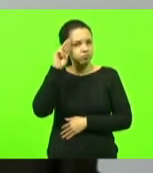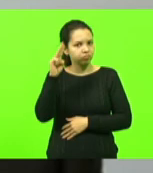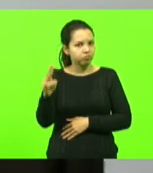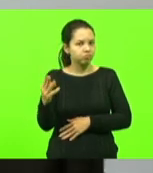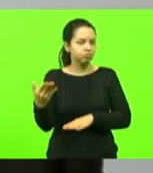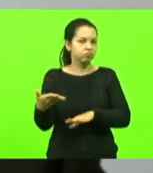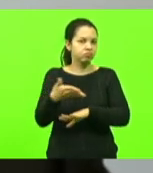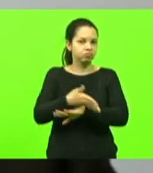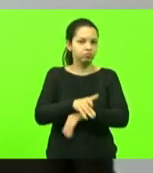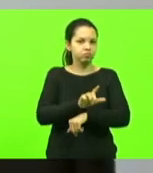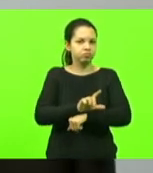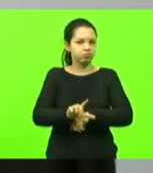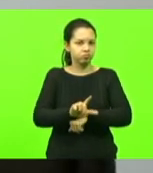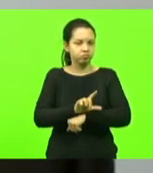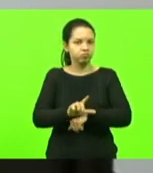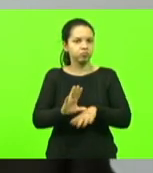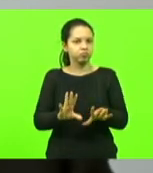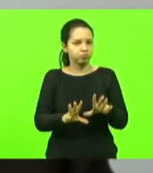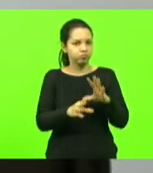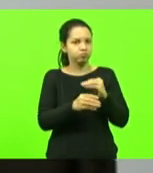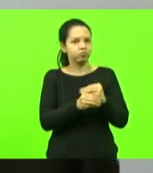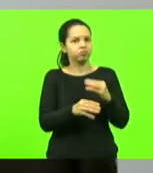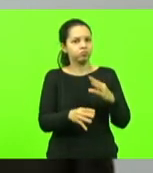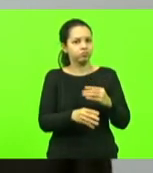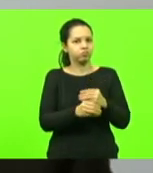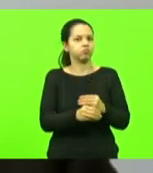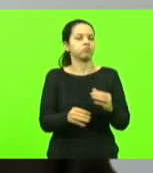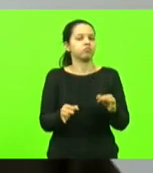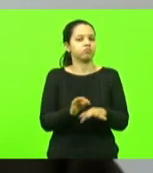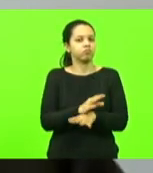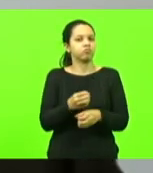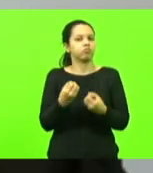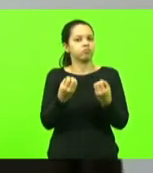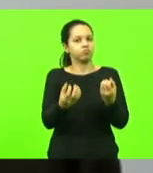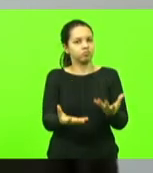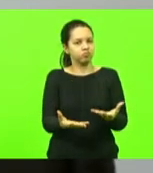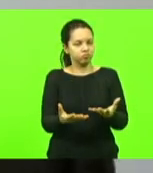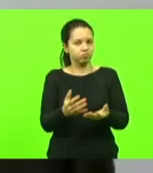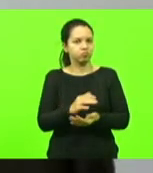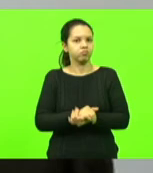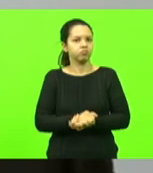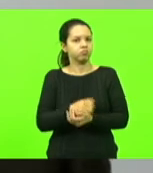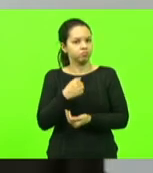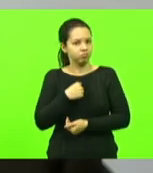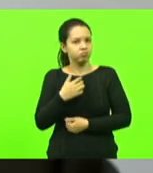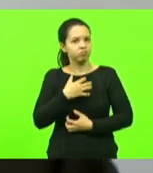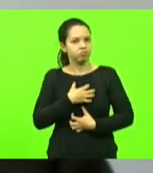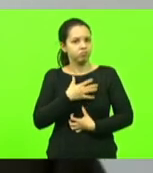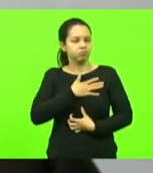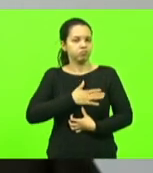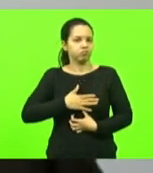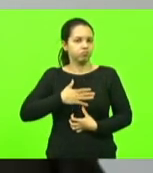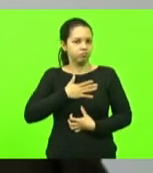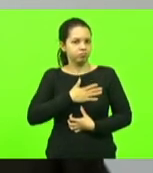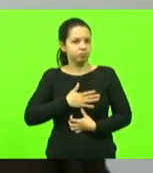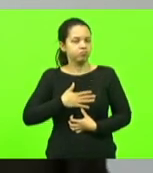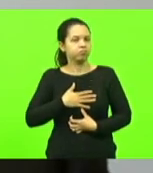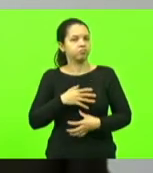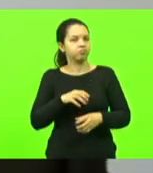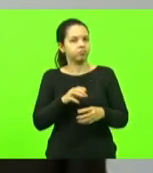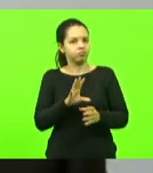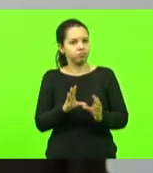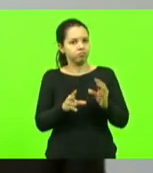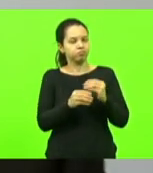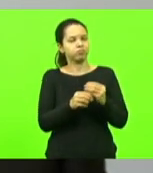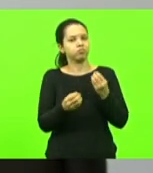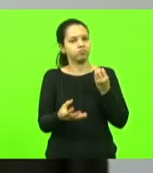fazer a entrega das emendas. Eu estou muito contente da entrega das emendas na minha região, mas estou muito chateado porque não está